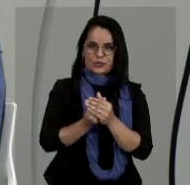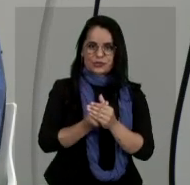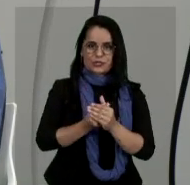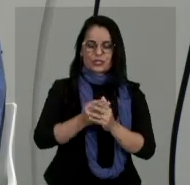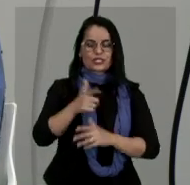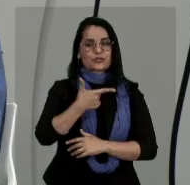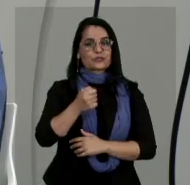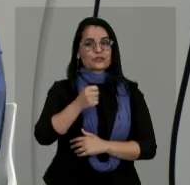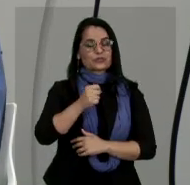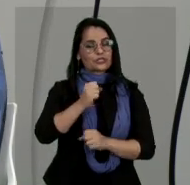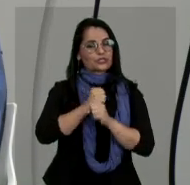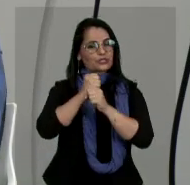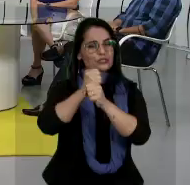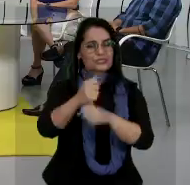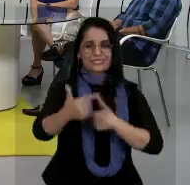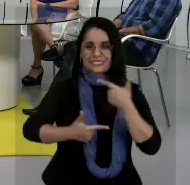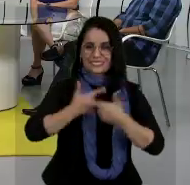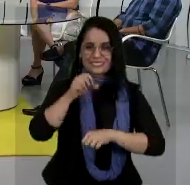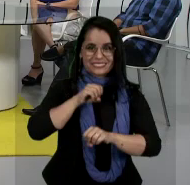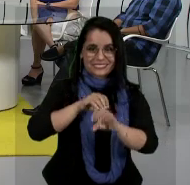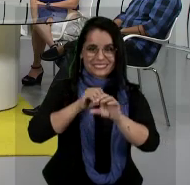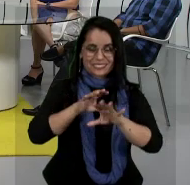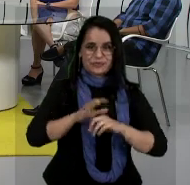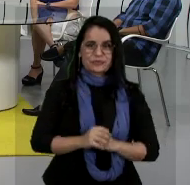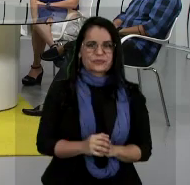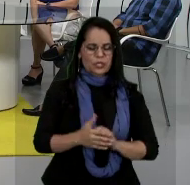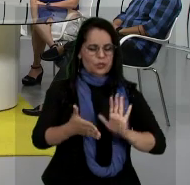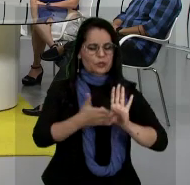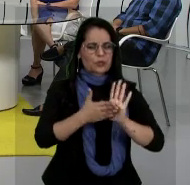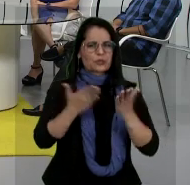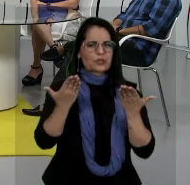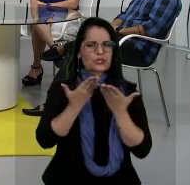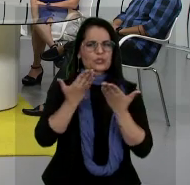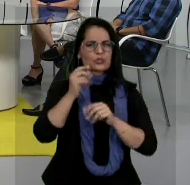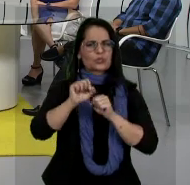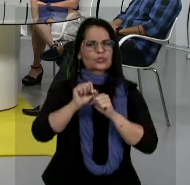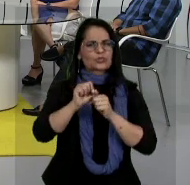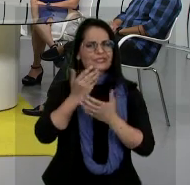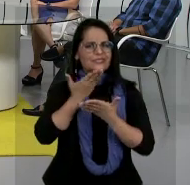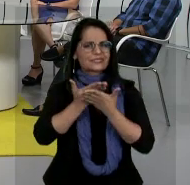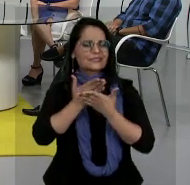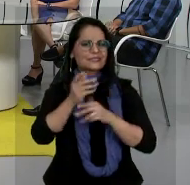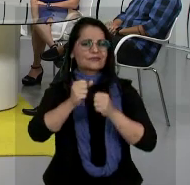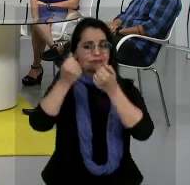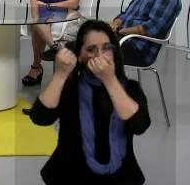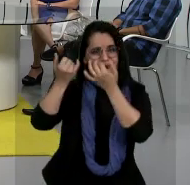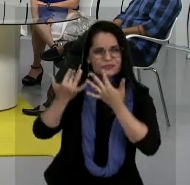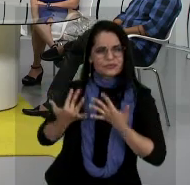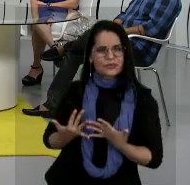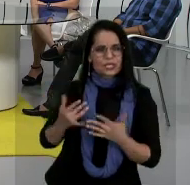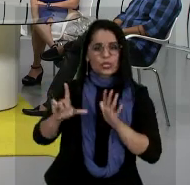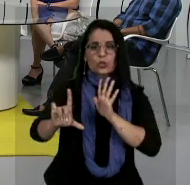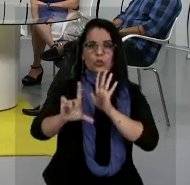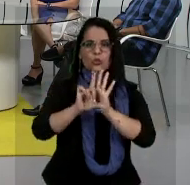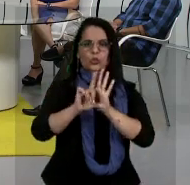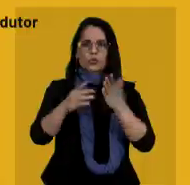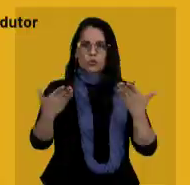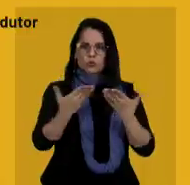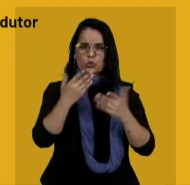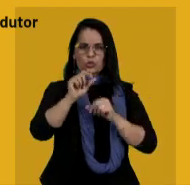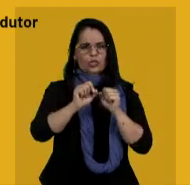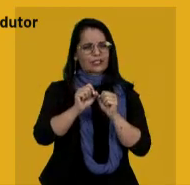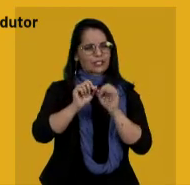20 anos trabalhando com educação. Bem, a proposta da nossa aula hoje é explicar sobre a legislação vigente